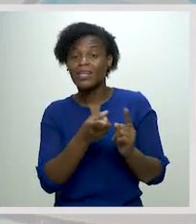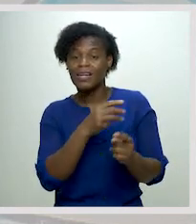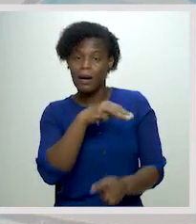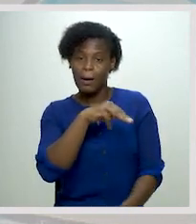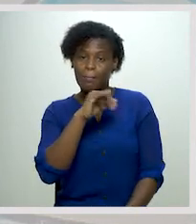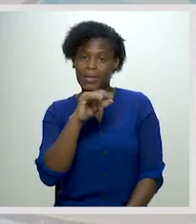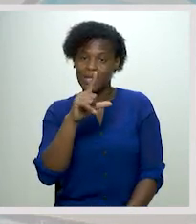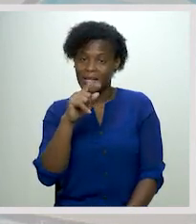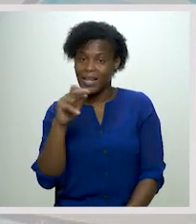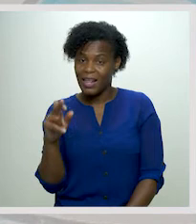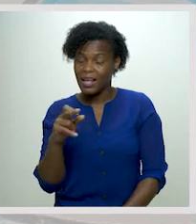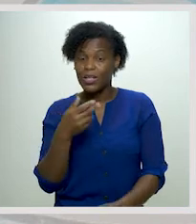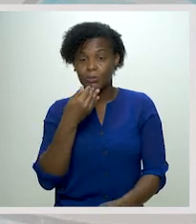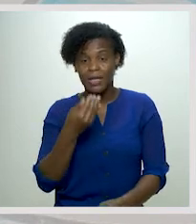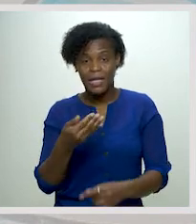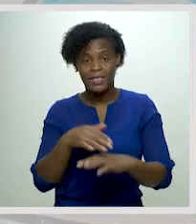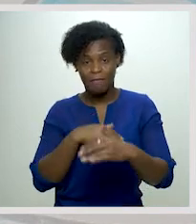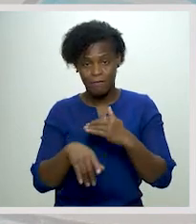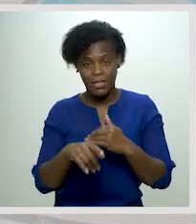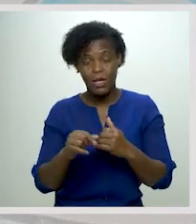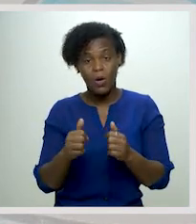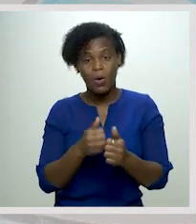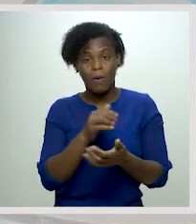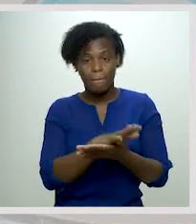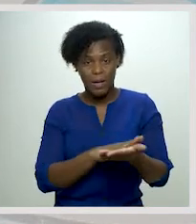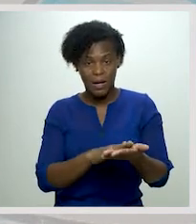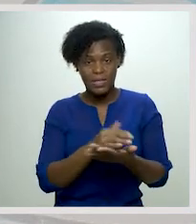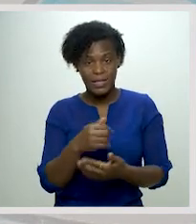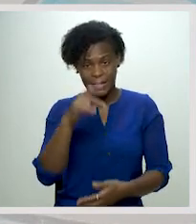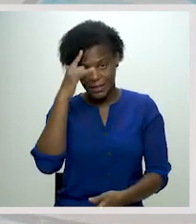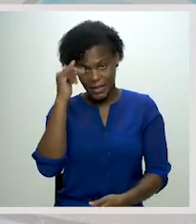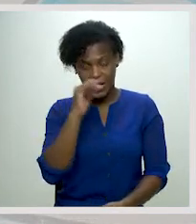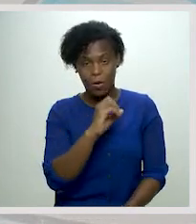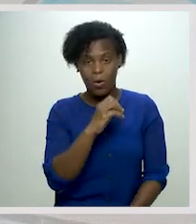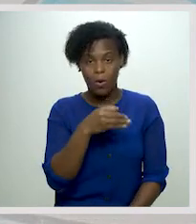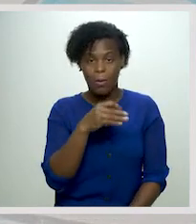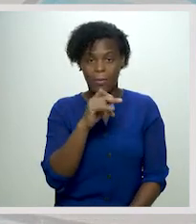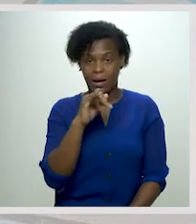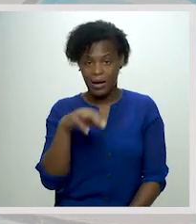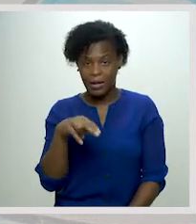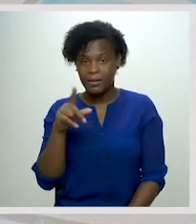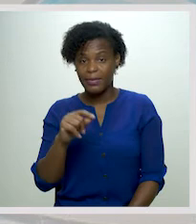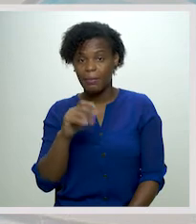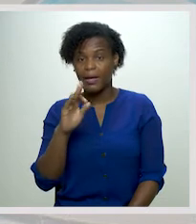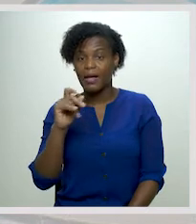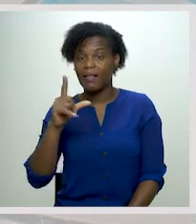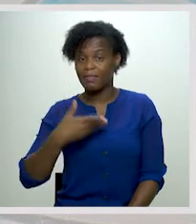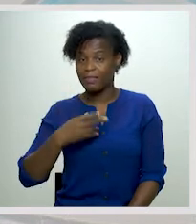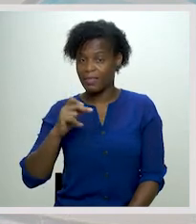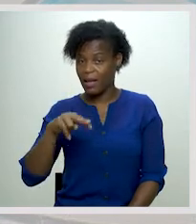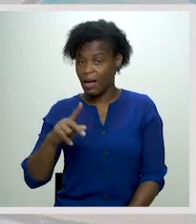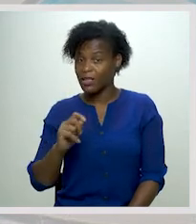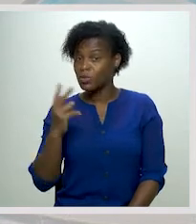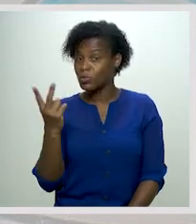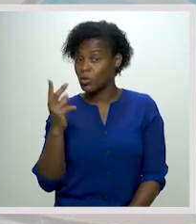dita, Miller fez essa experiência baseando nas ideias de Oparin e Haldane. Porque Oparin